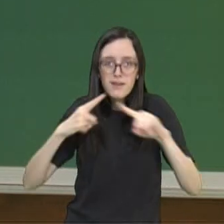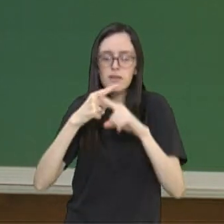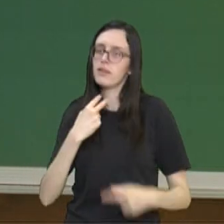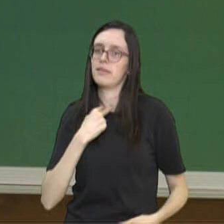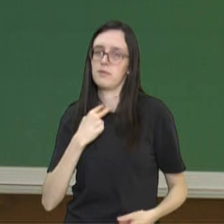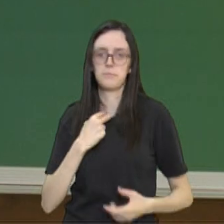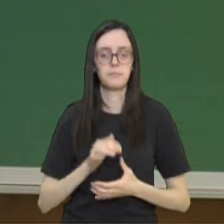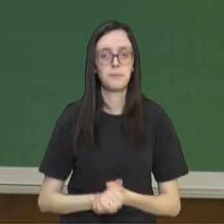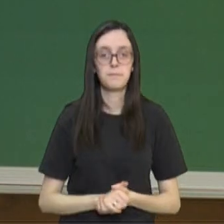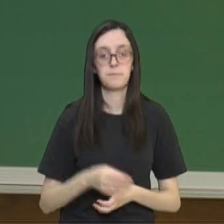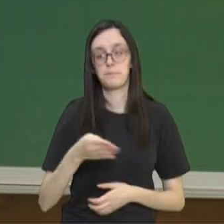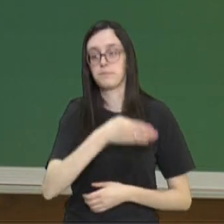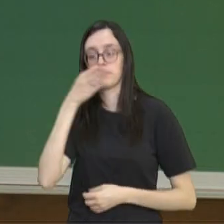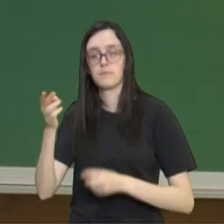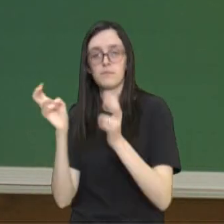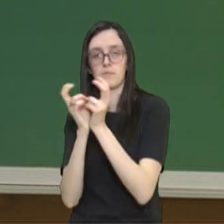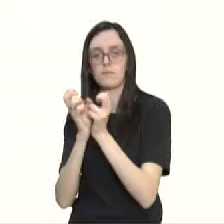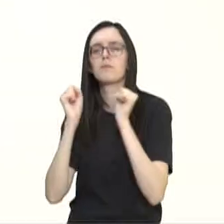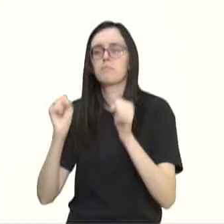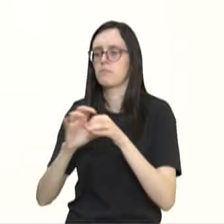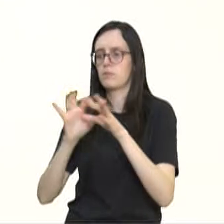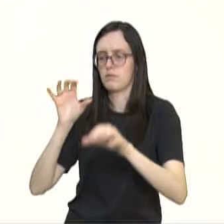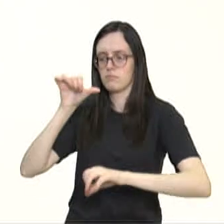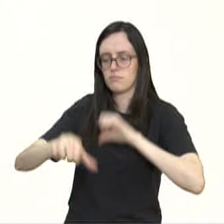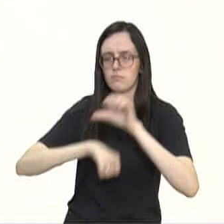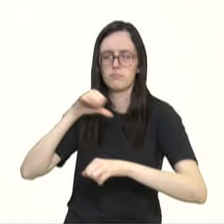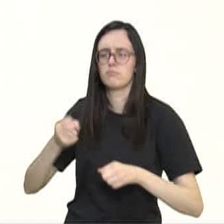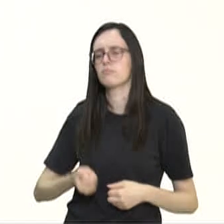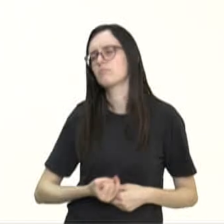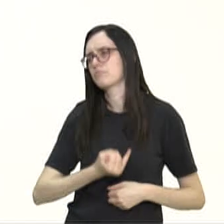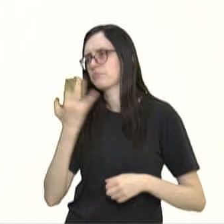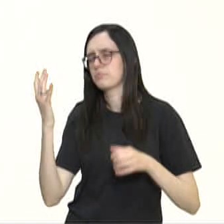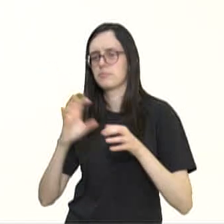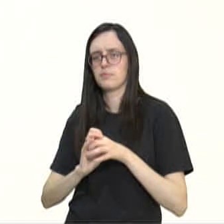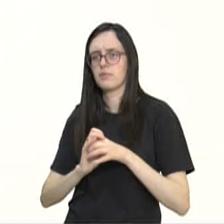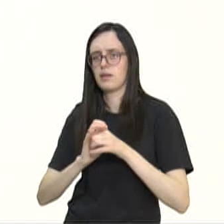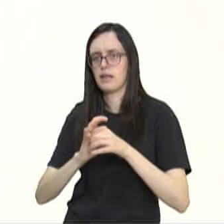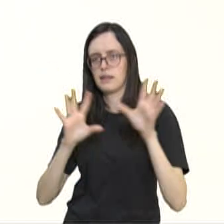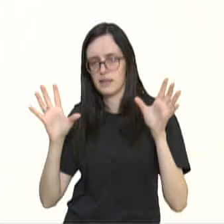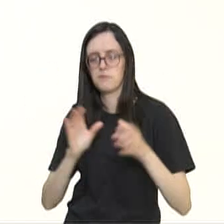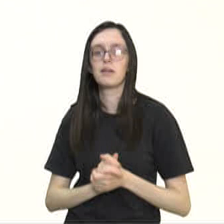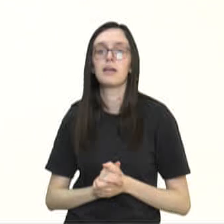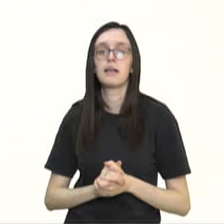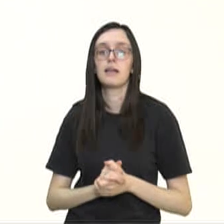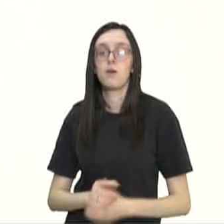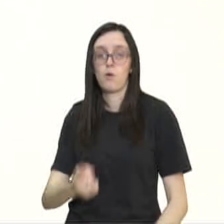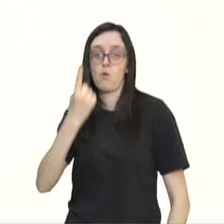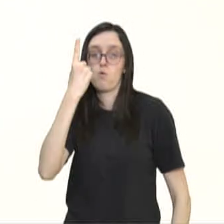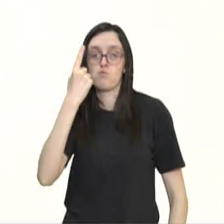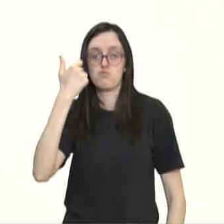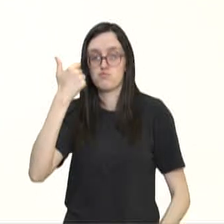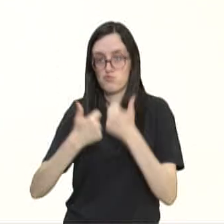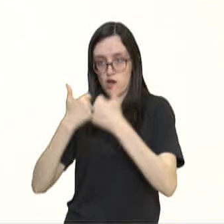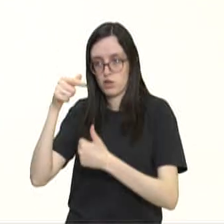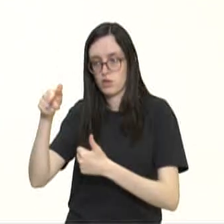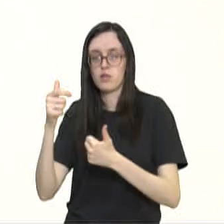Futsal, cobrança com o pé. Tranquilamente. Cuidado, né? Se um árbitro apita e reverte, né, o lateral. Muita